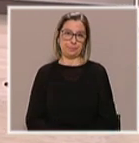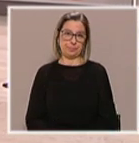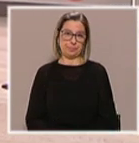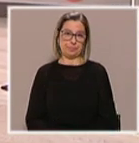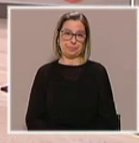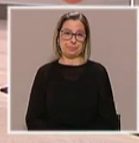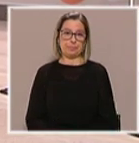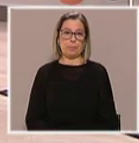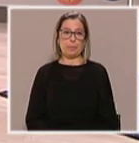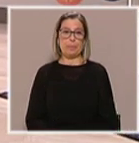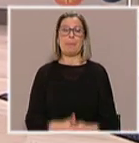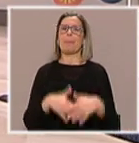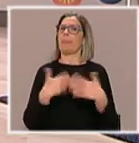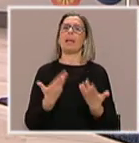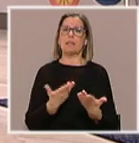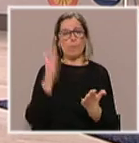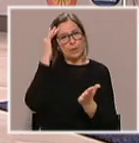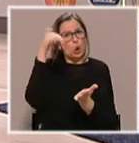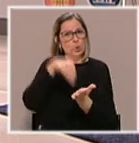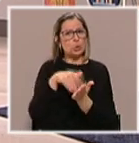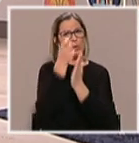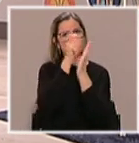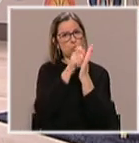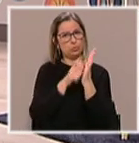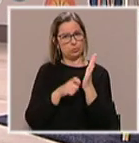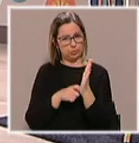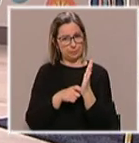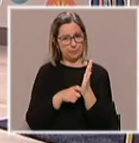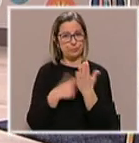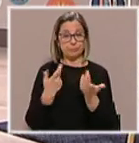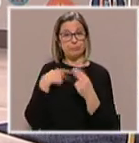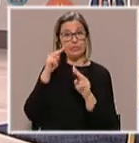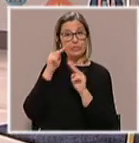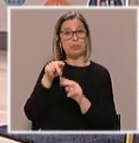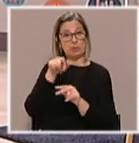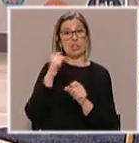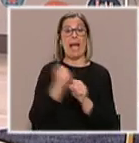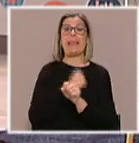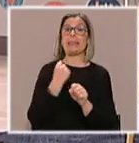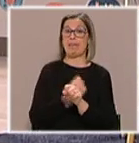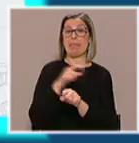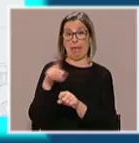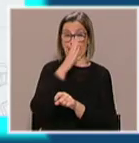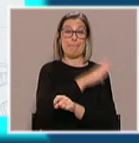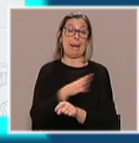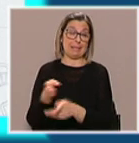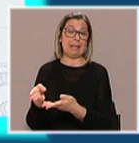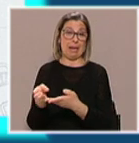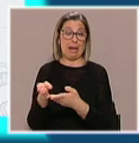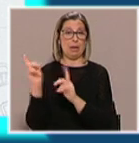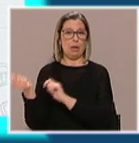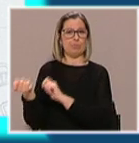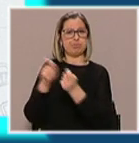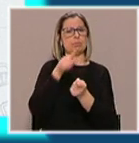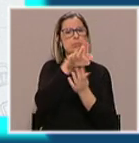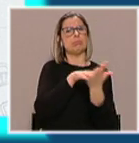Vamos então registar os resultados. Observamos através desta simples atividade prática de que forma é que o nosso